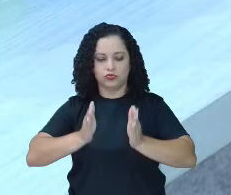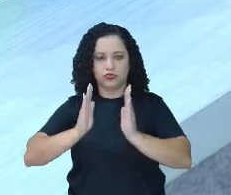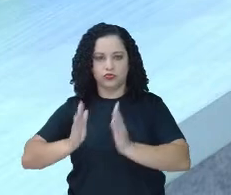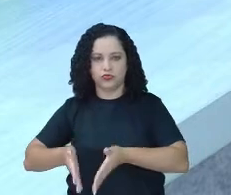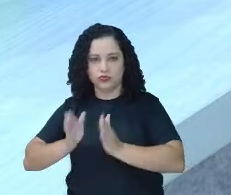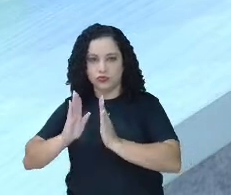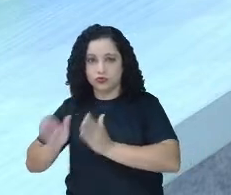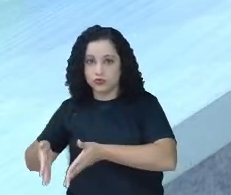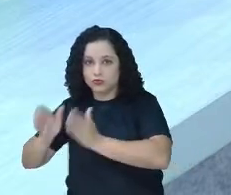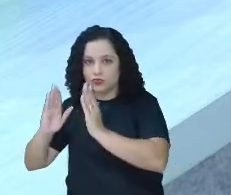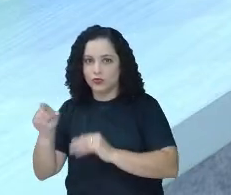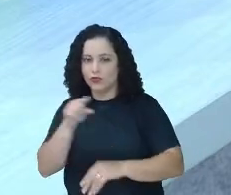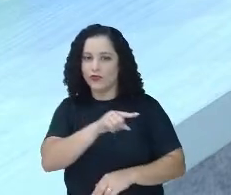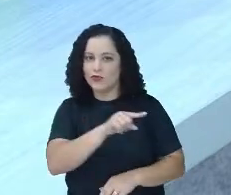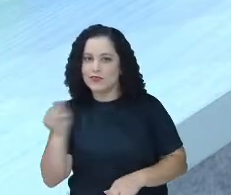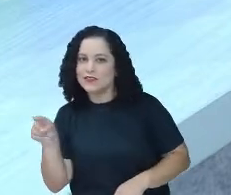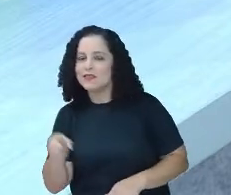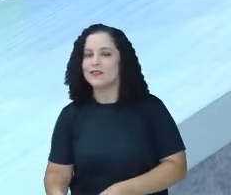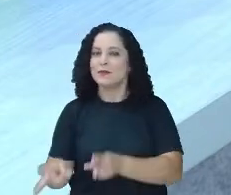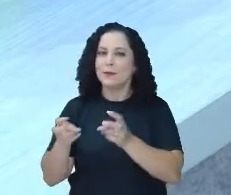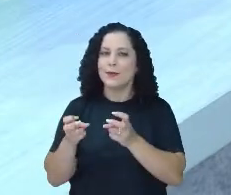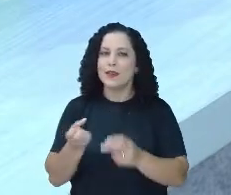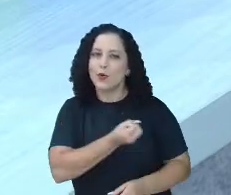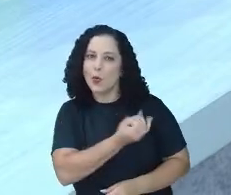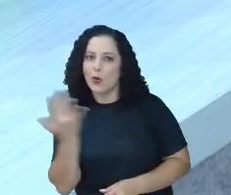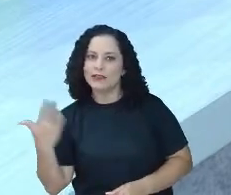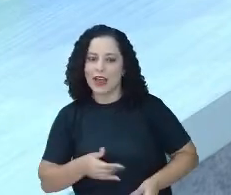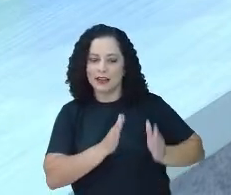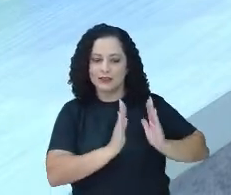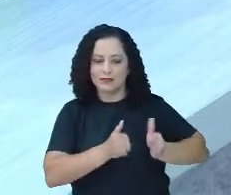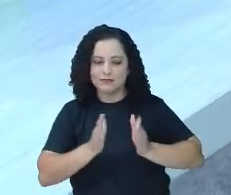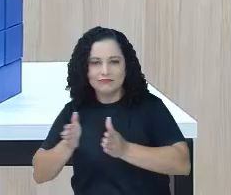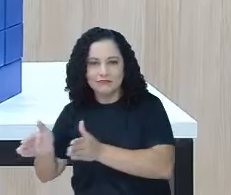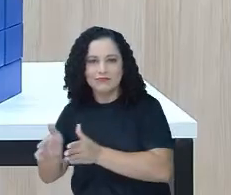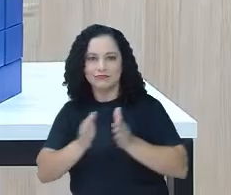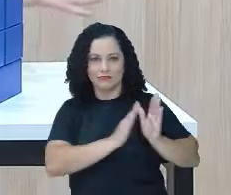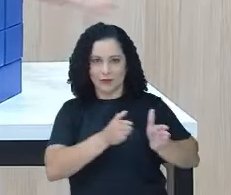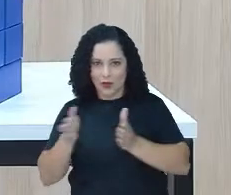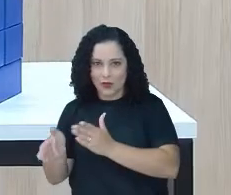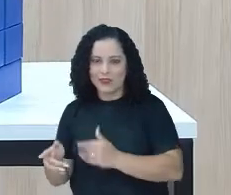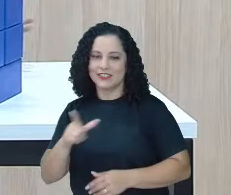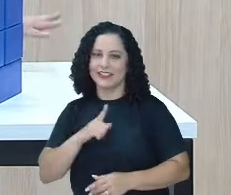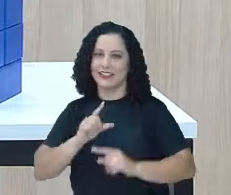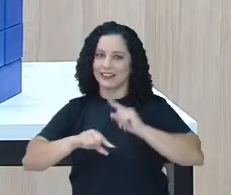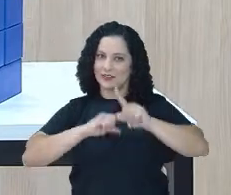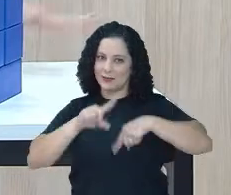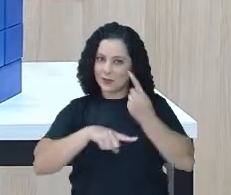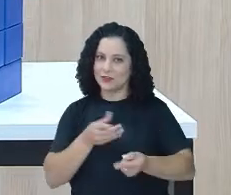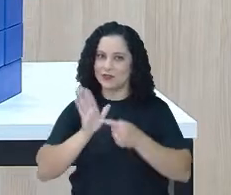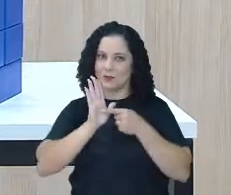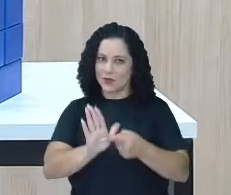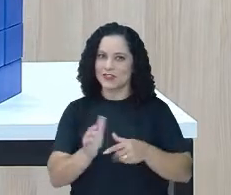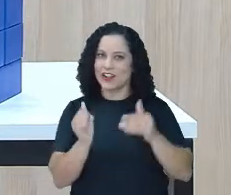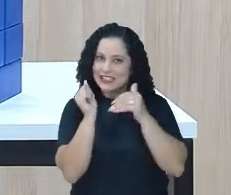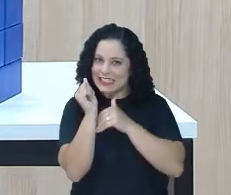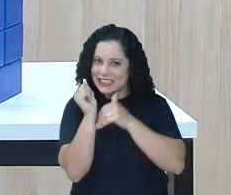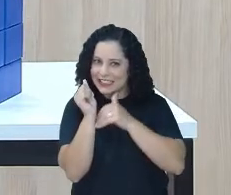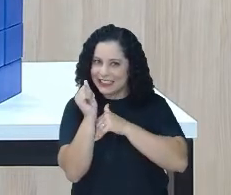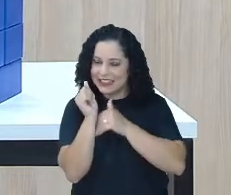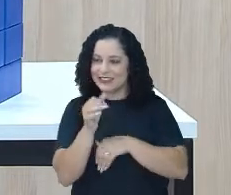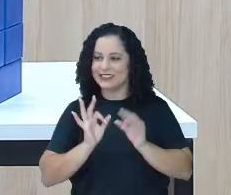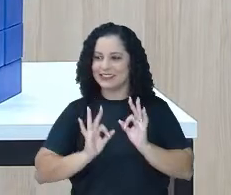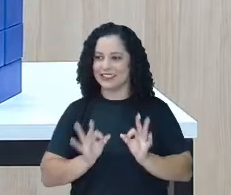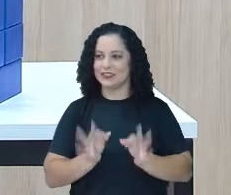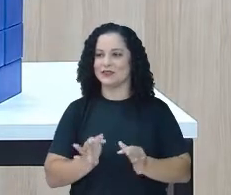tentar verificar aí a quantidade de bloquinhos que tinha aqui, tá certo? Depois eu mostro um segredo aqui por causa desse Lego, tá